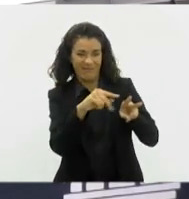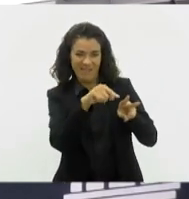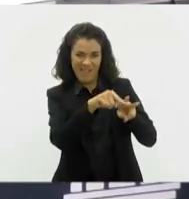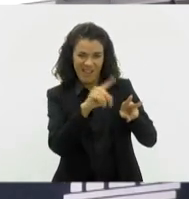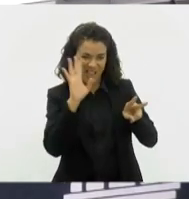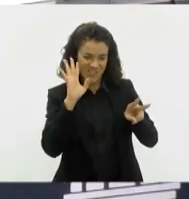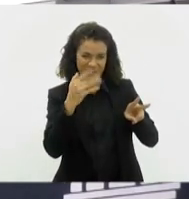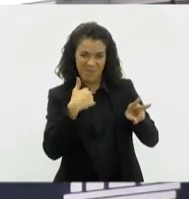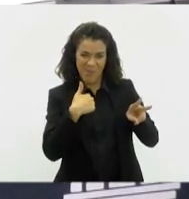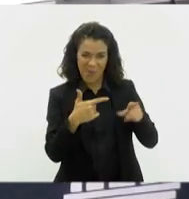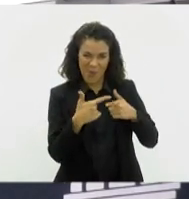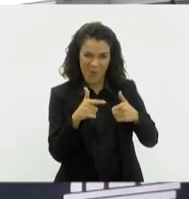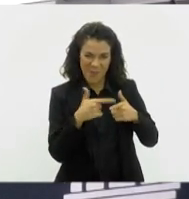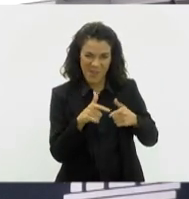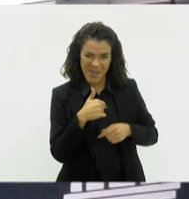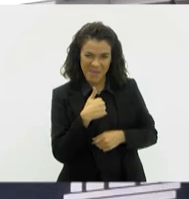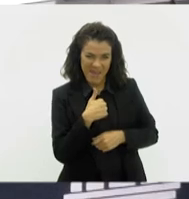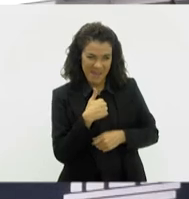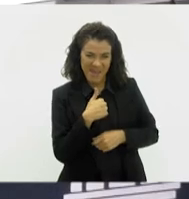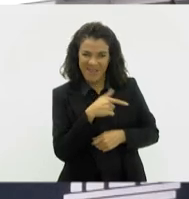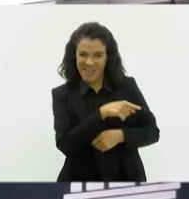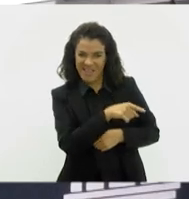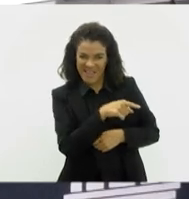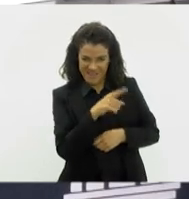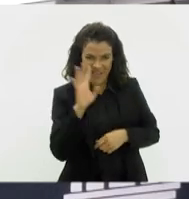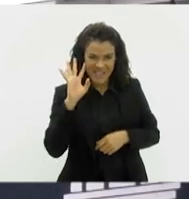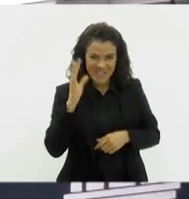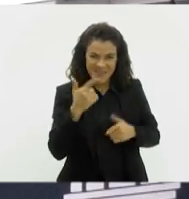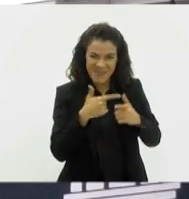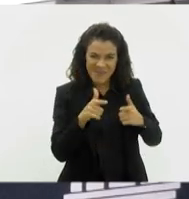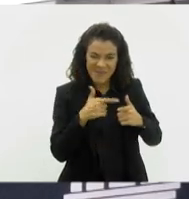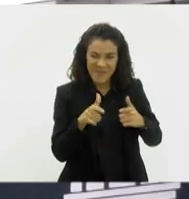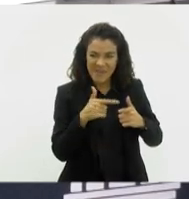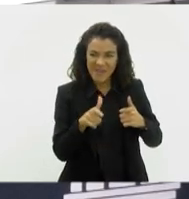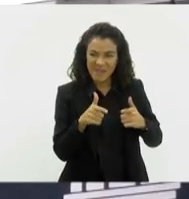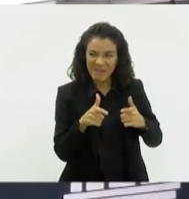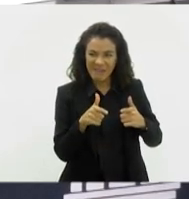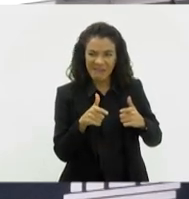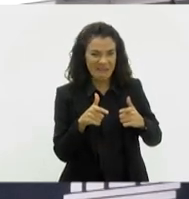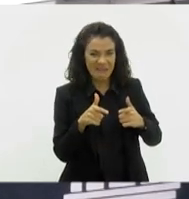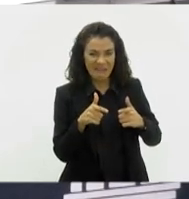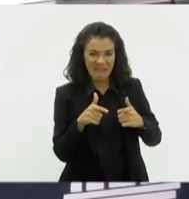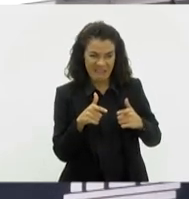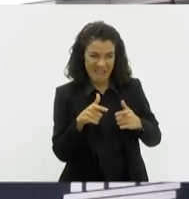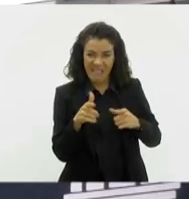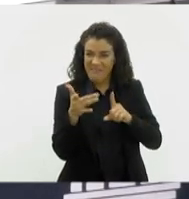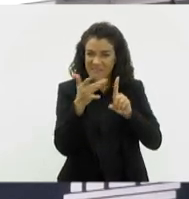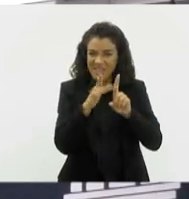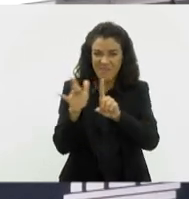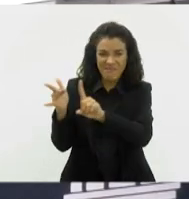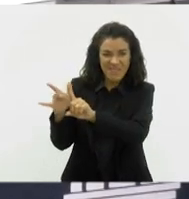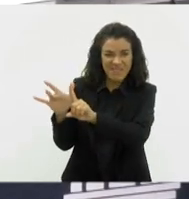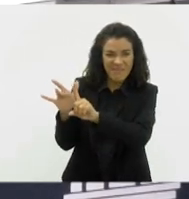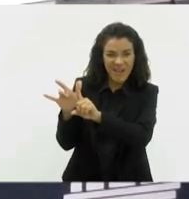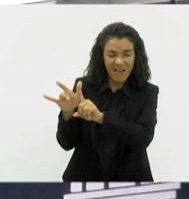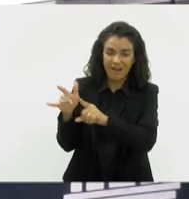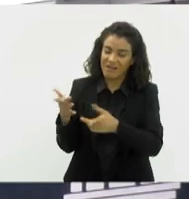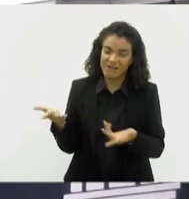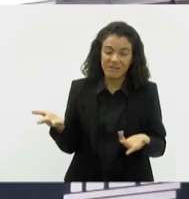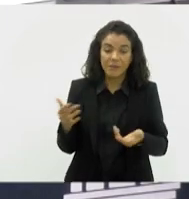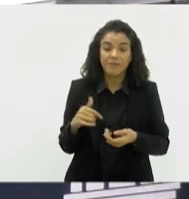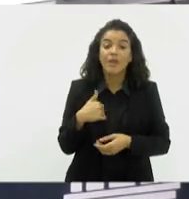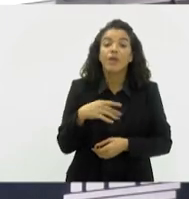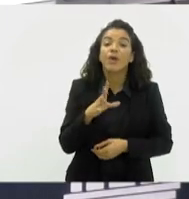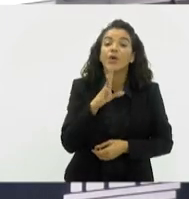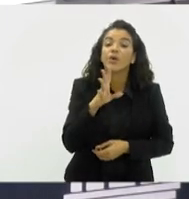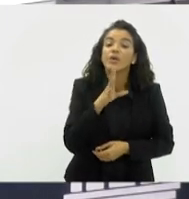possa resolver a situação? O medo dele, do Heriberto e da primeira vítima serem mais vitimados, eu conheço, é ainda maior. Eu deputado.